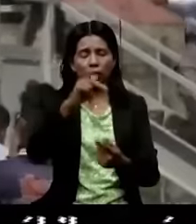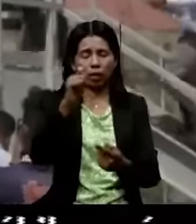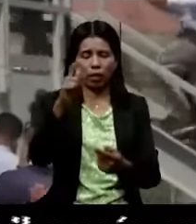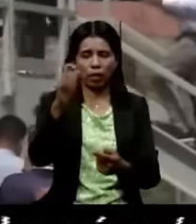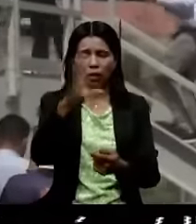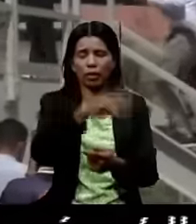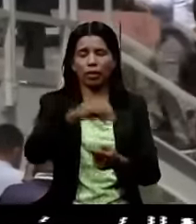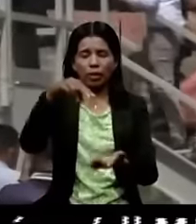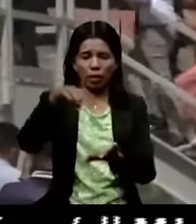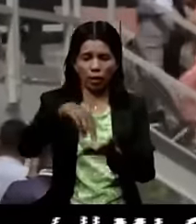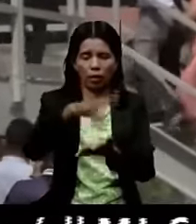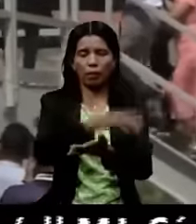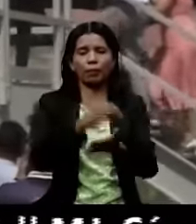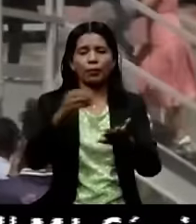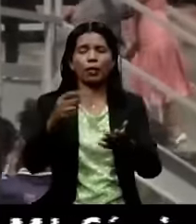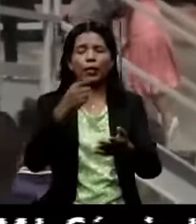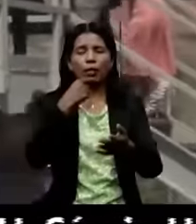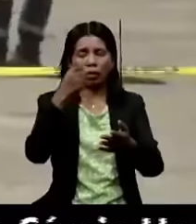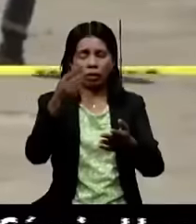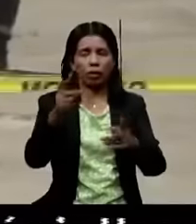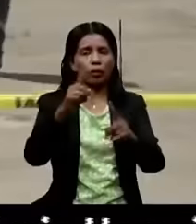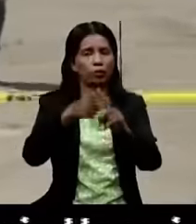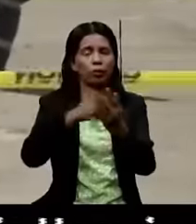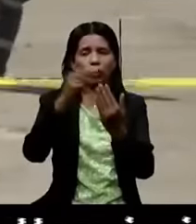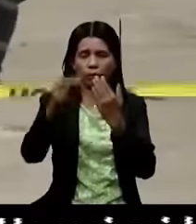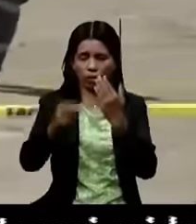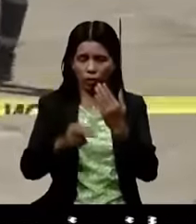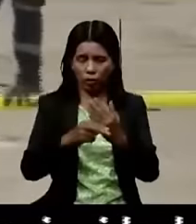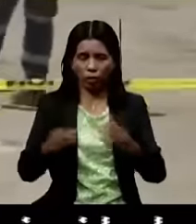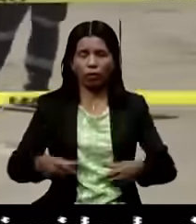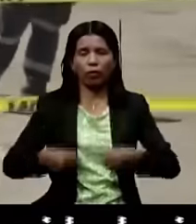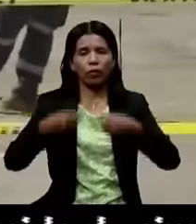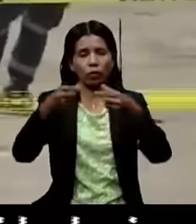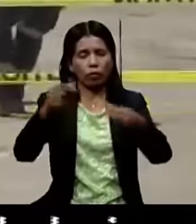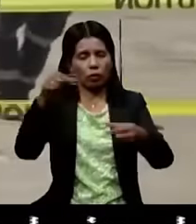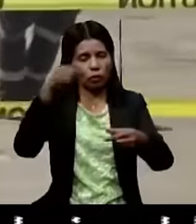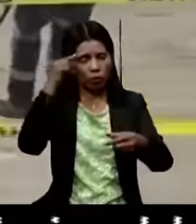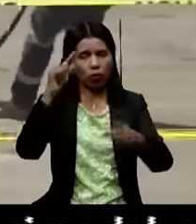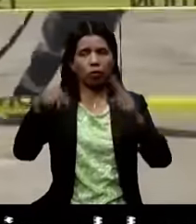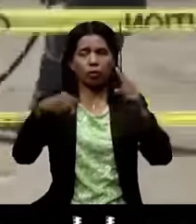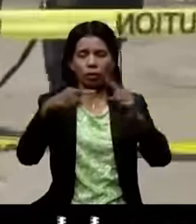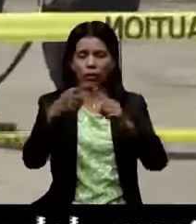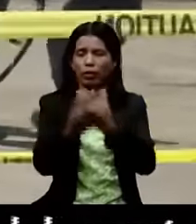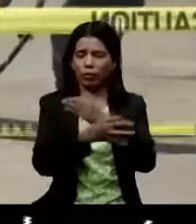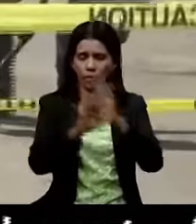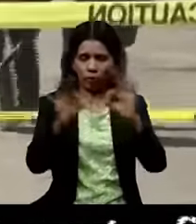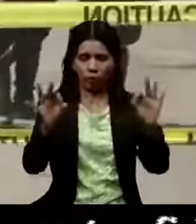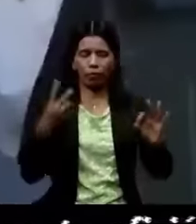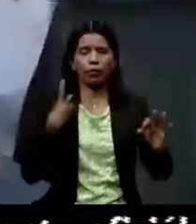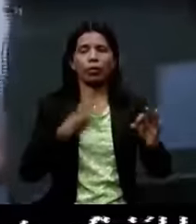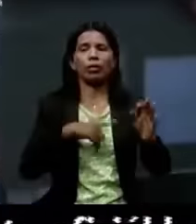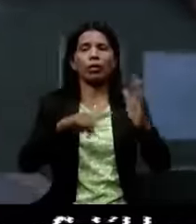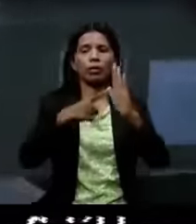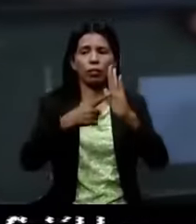halo instalação ba cabo submarino ne hateten, ia fulan novembro ne se entrega ba governo, vang hira remata na instalação. Ita hahu